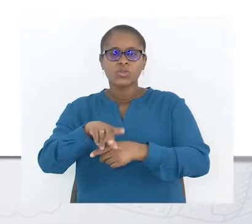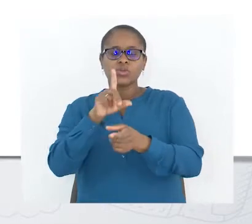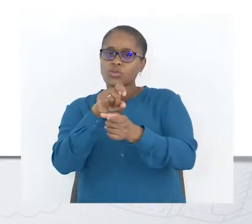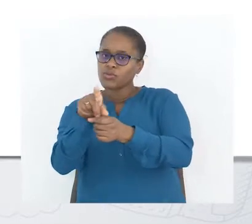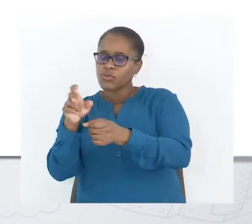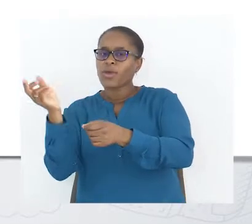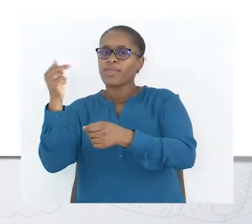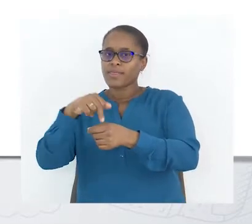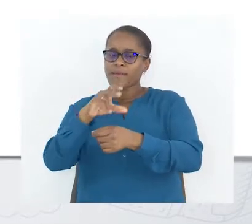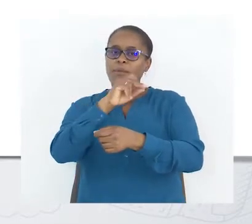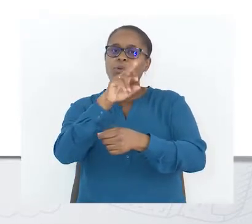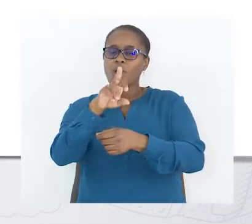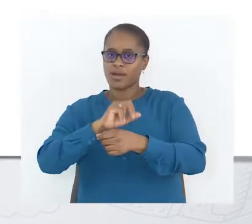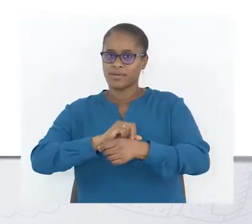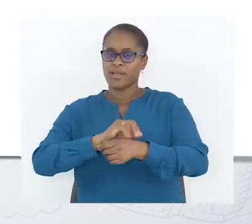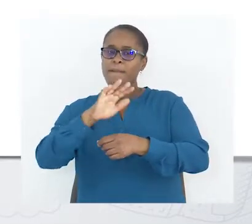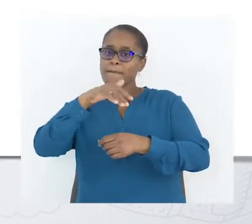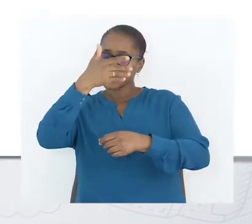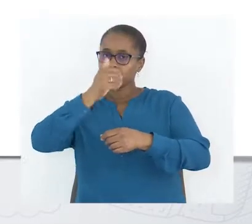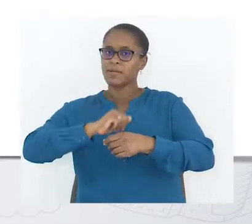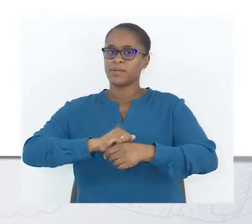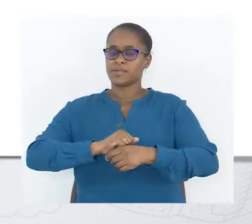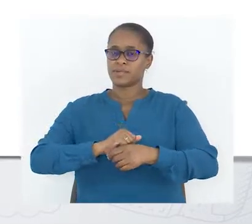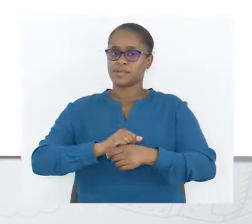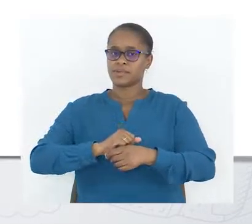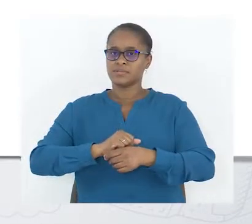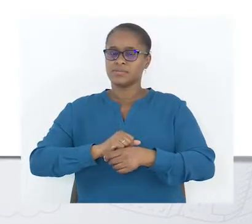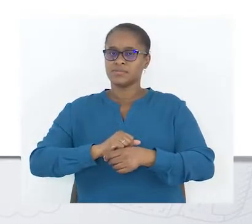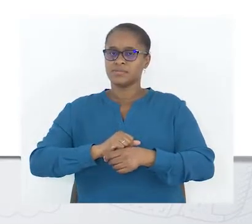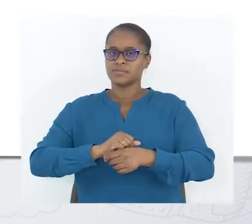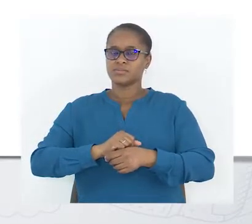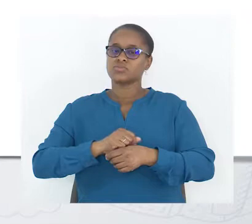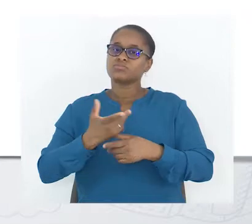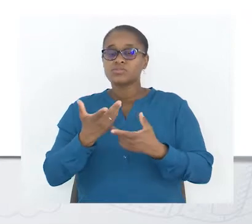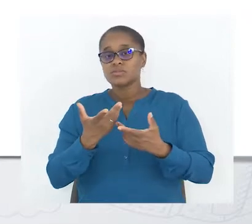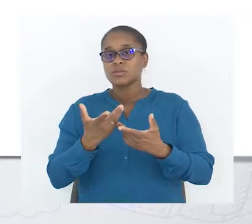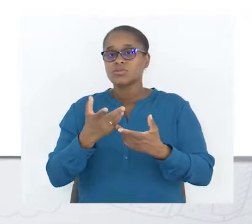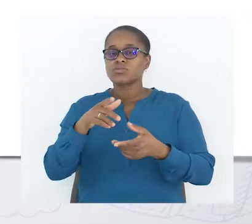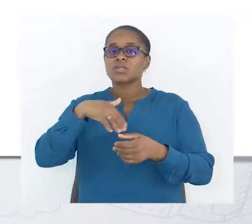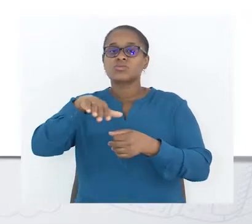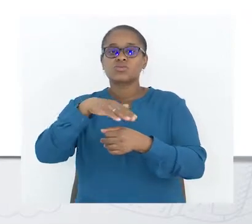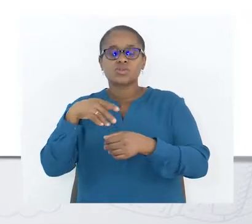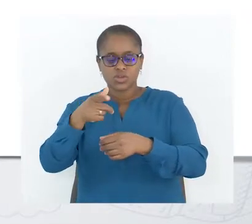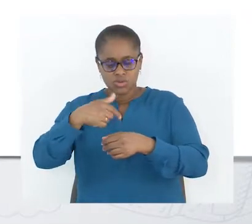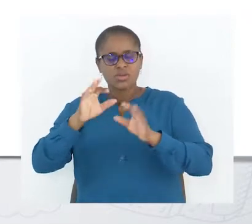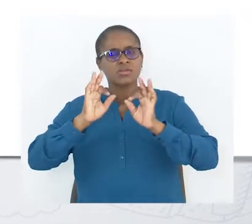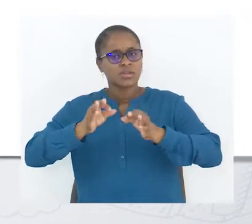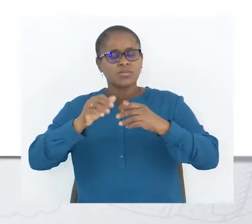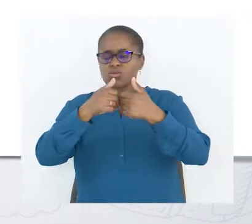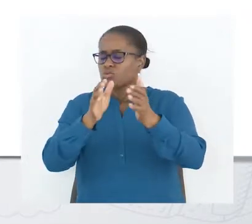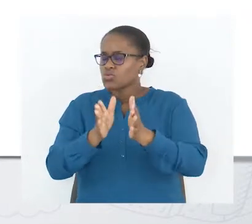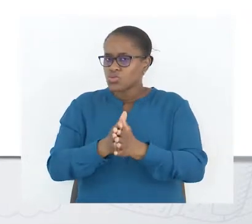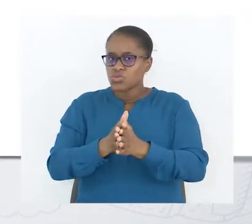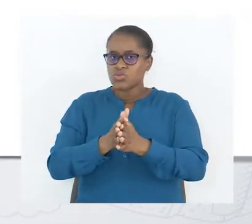vírus entrar pelo ar, principalmente nos casos em que somos todos orientados